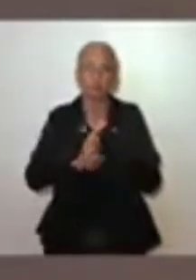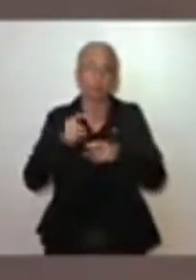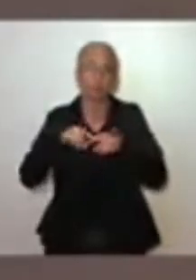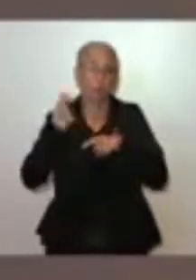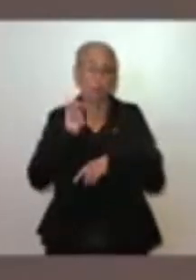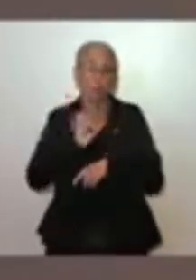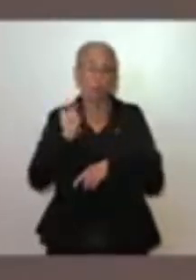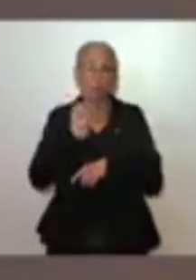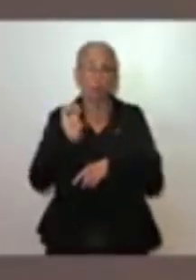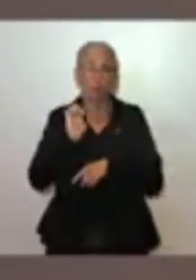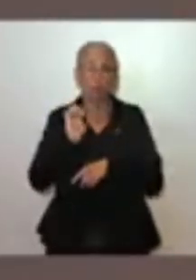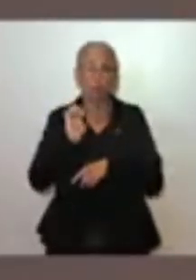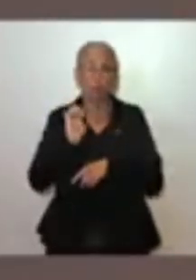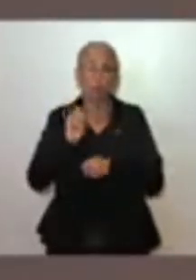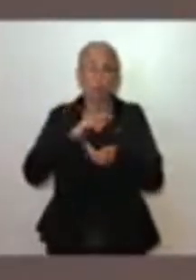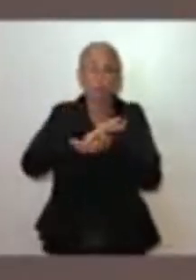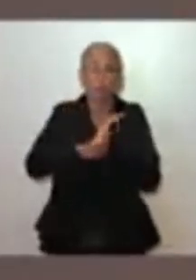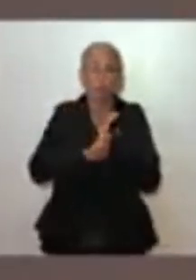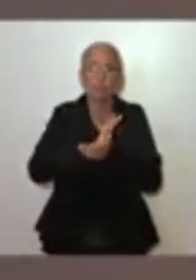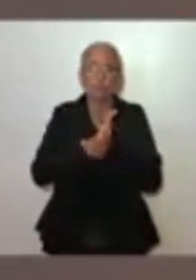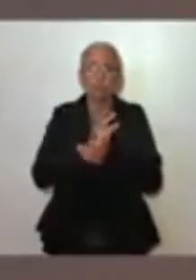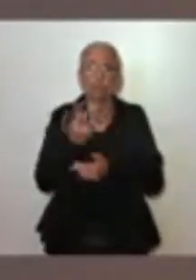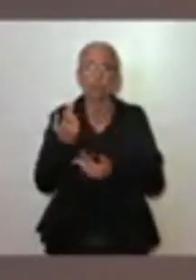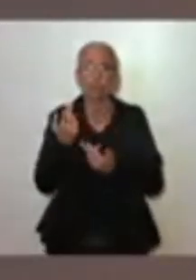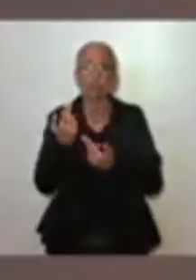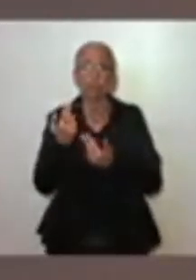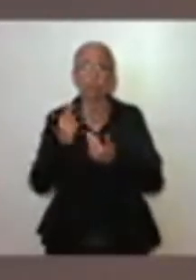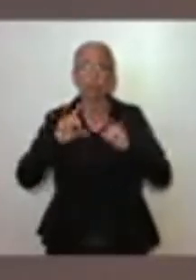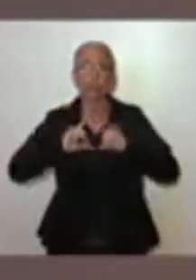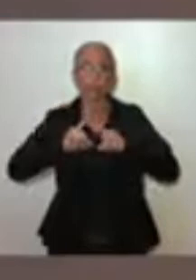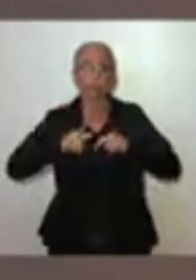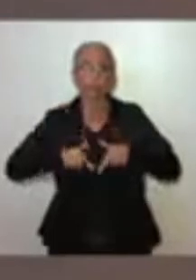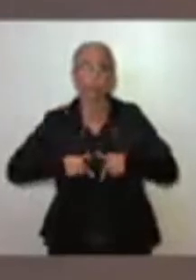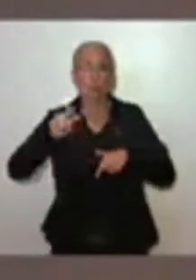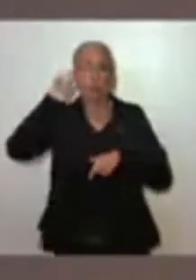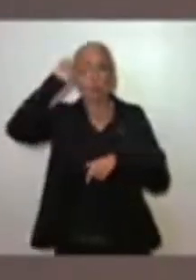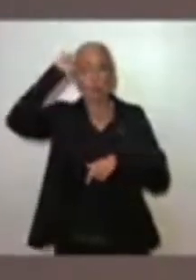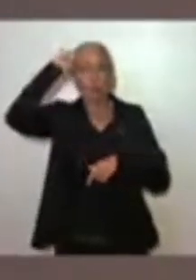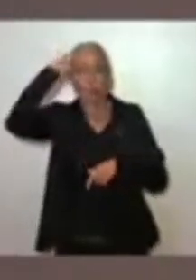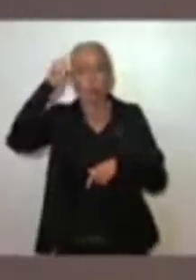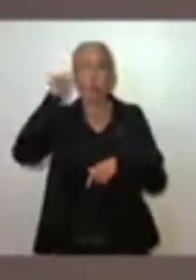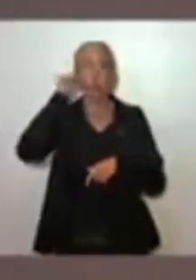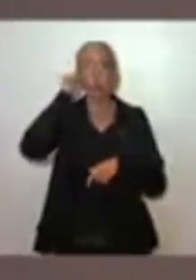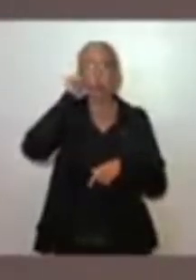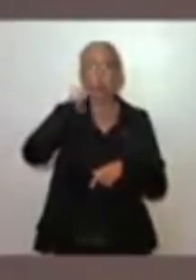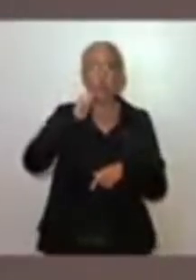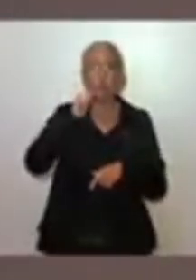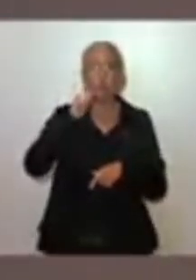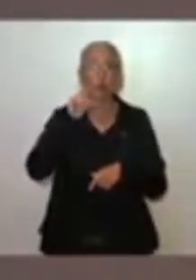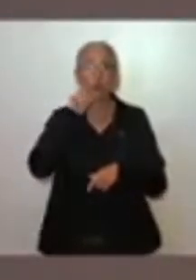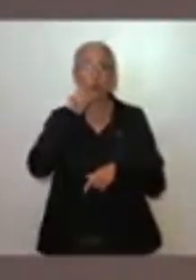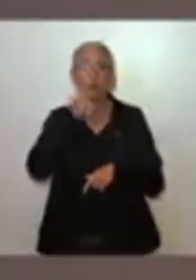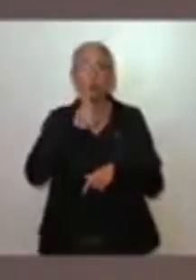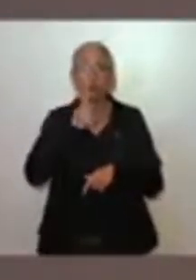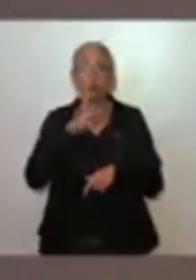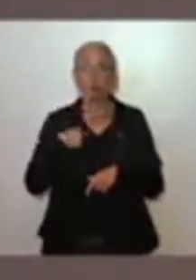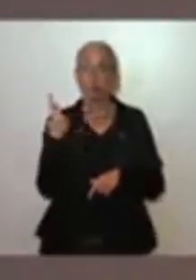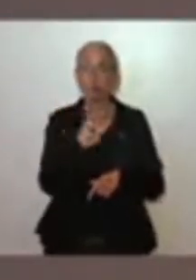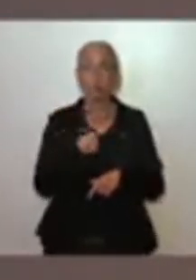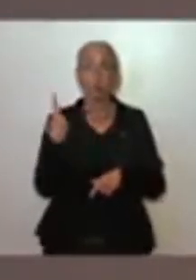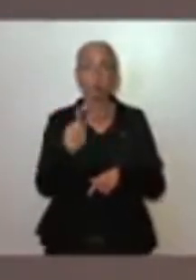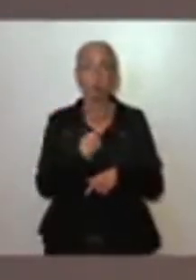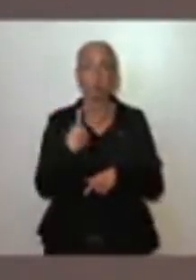gay é o mesmo que discriminar por ser judeu por ser negro por ser mulher ou por ser latino-americano como somos